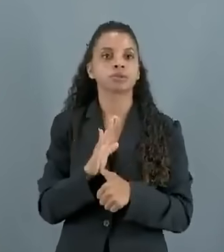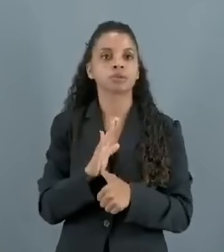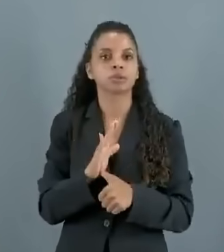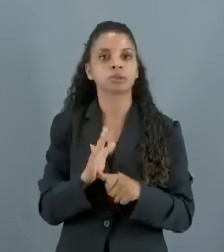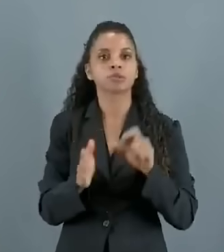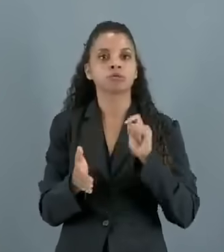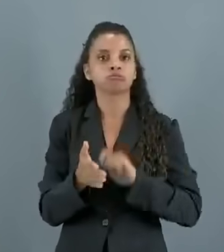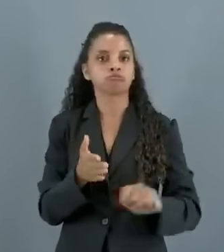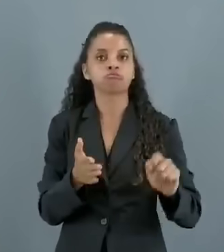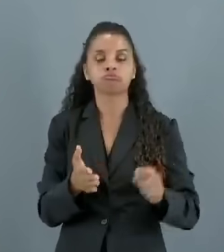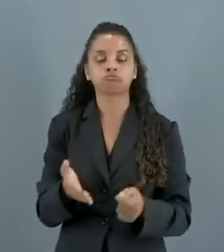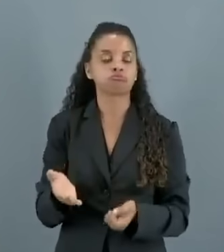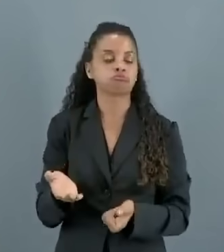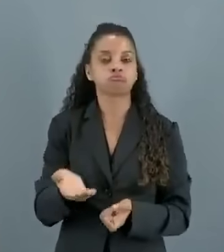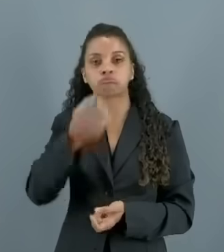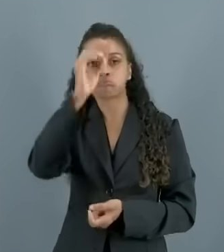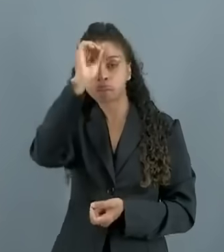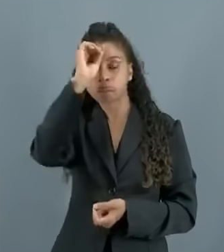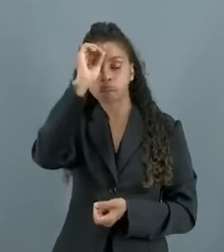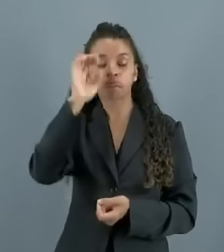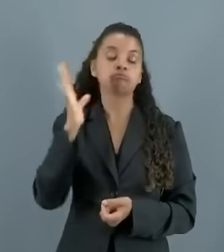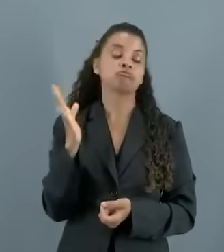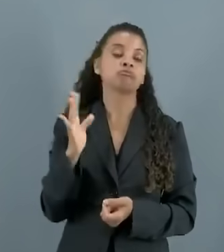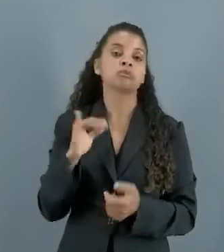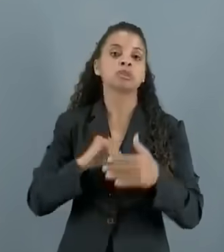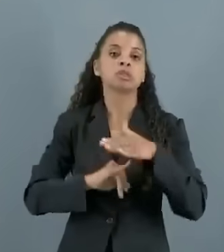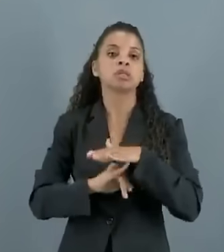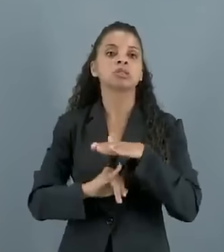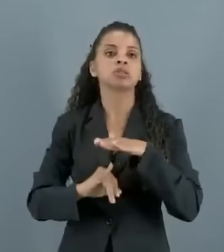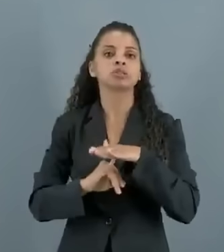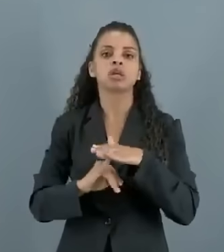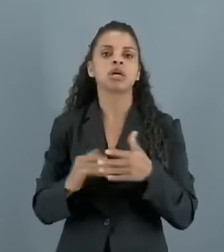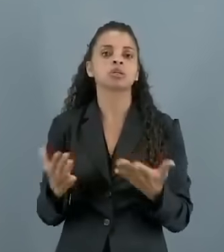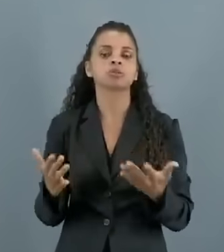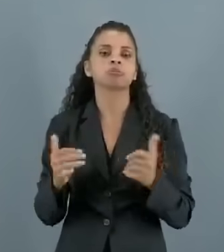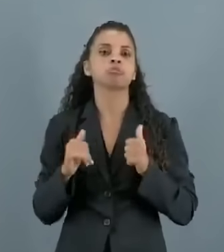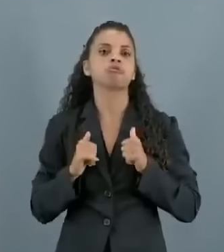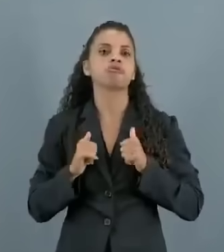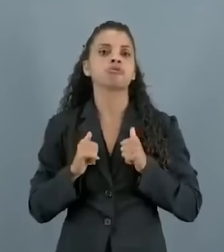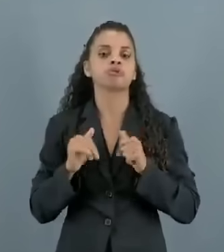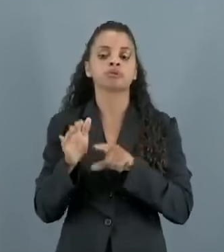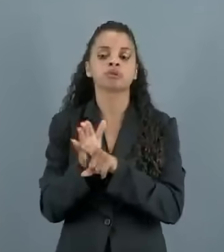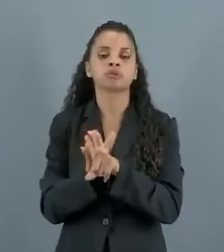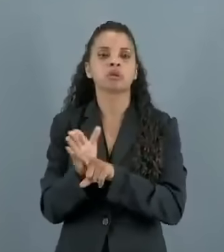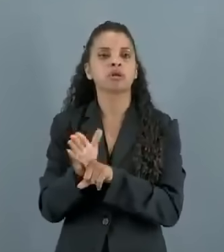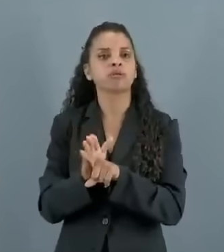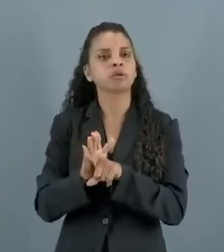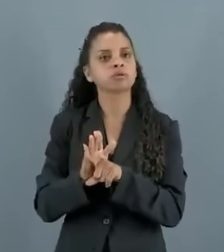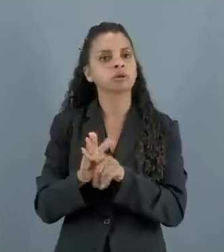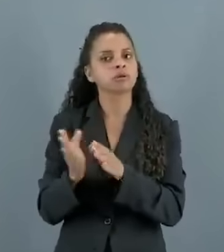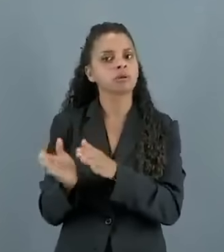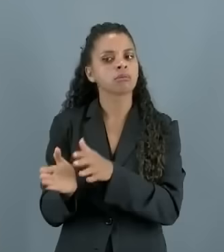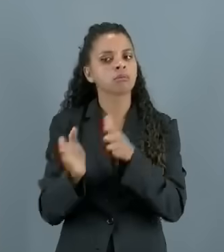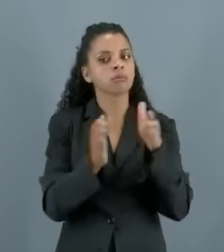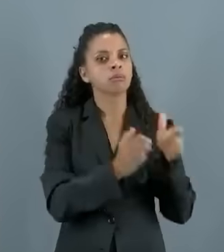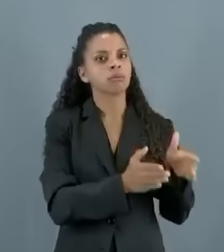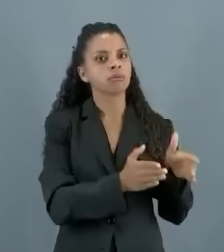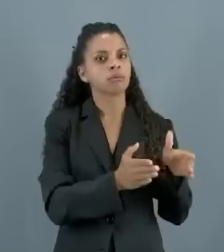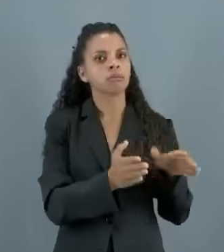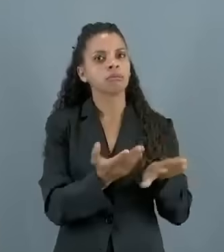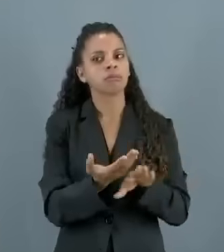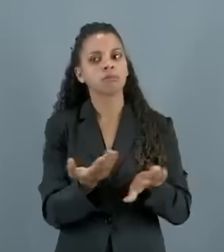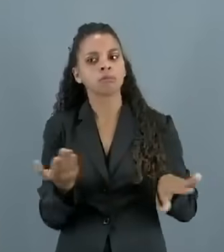revelia, essas entidades estavam fora dessa investigação aberta pela Advocacia Geral da União já em